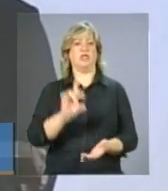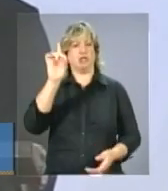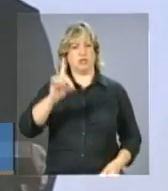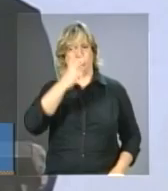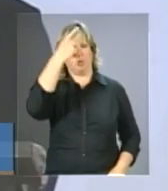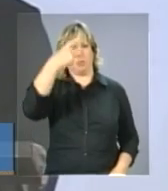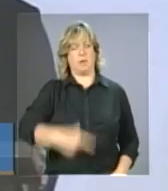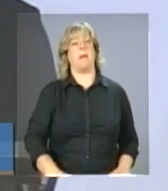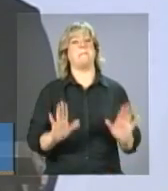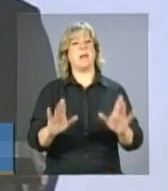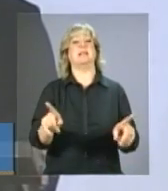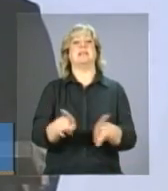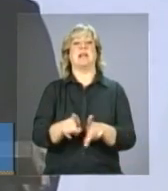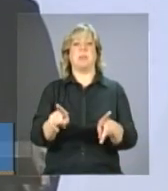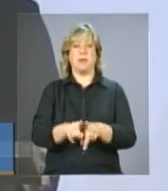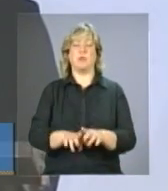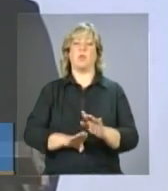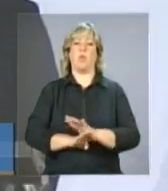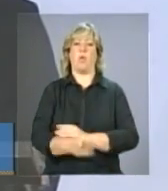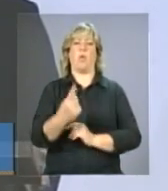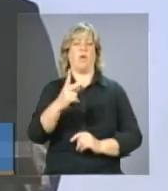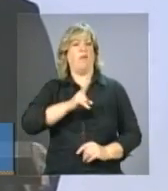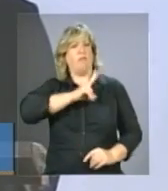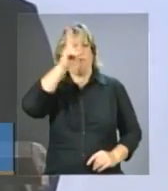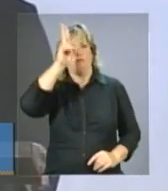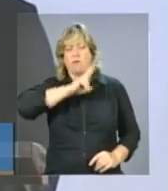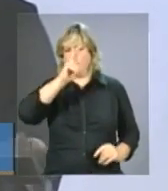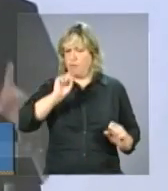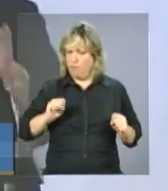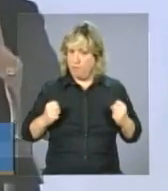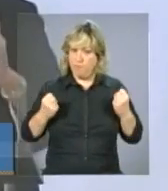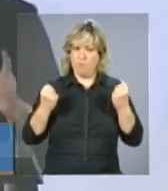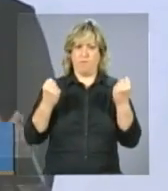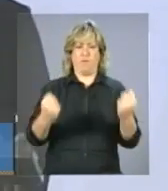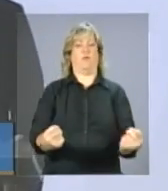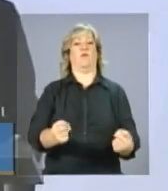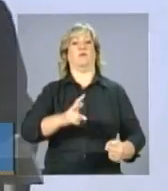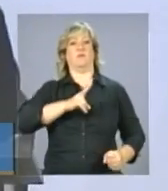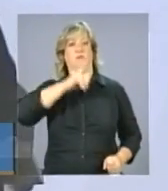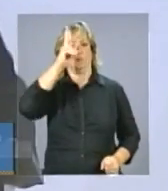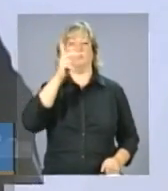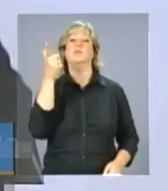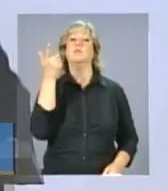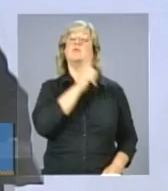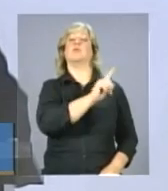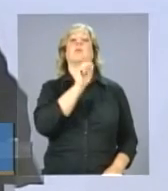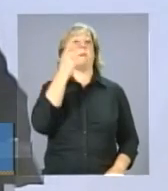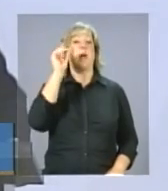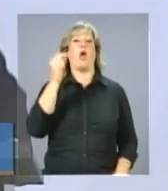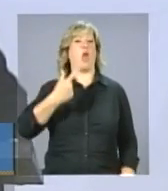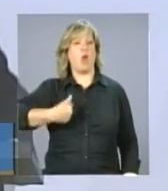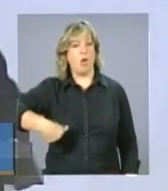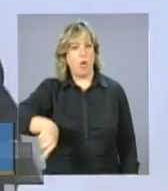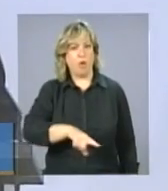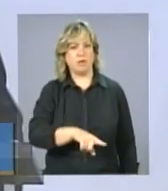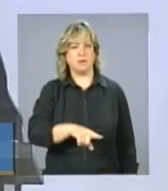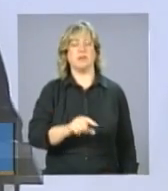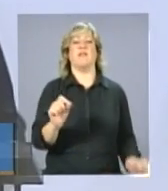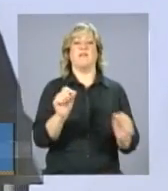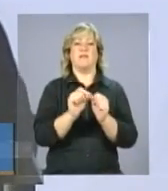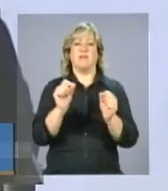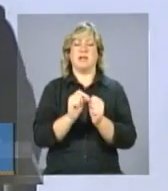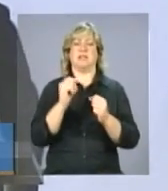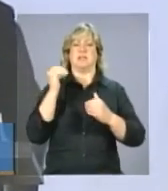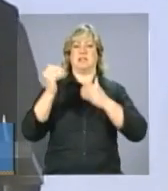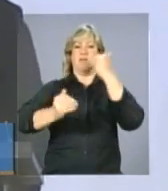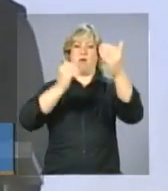mas tornou-se também numa imensa força, numa poderosa chave para que a gente